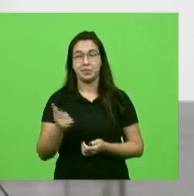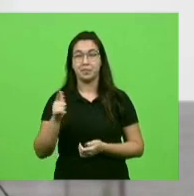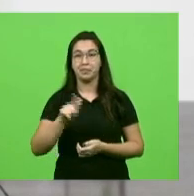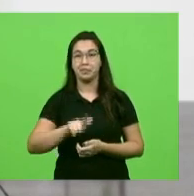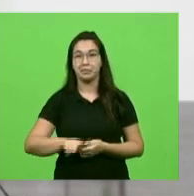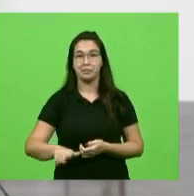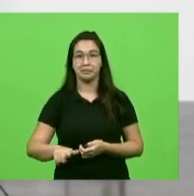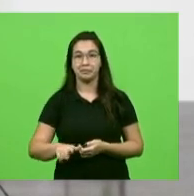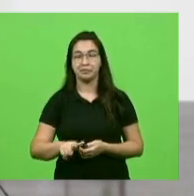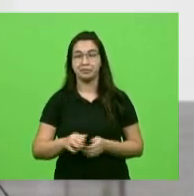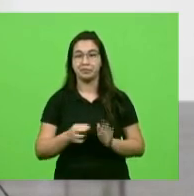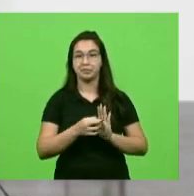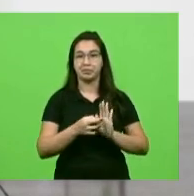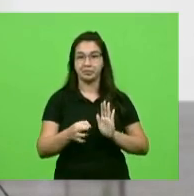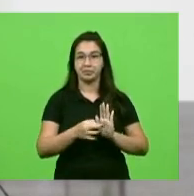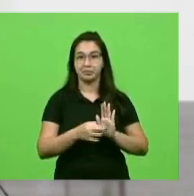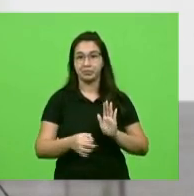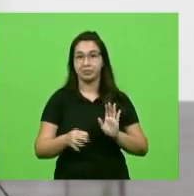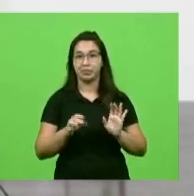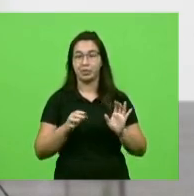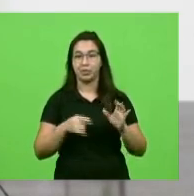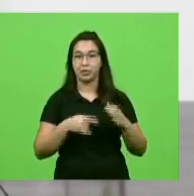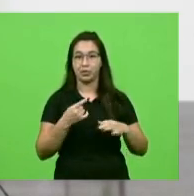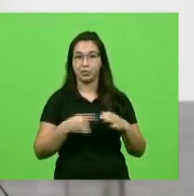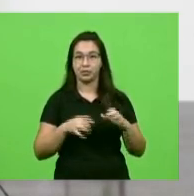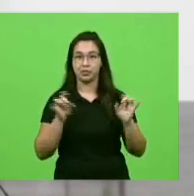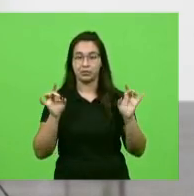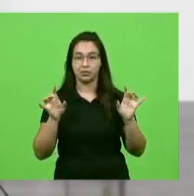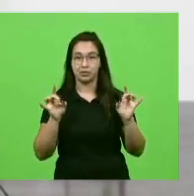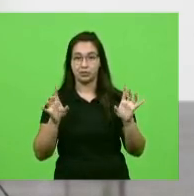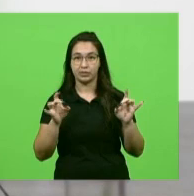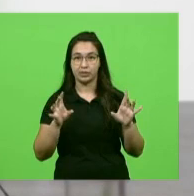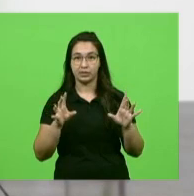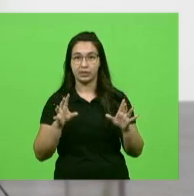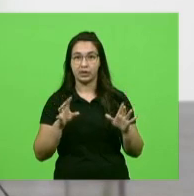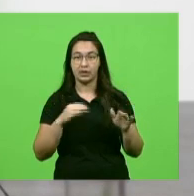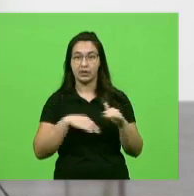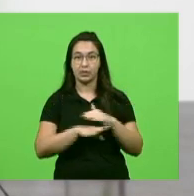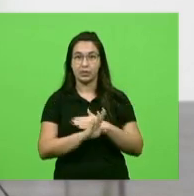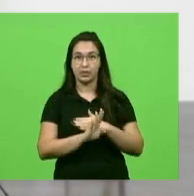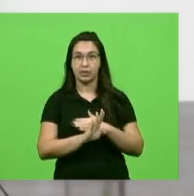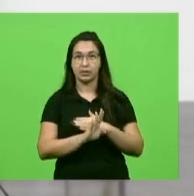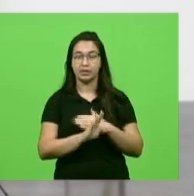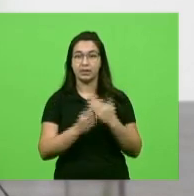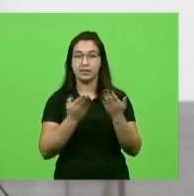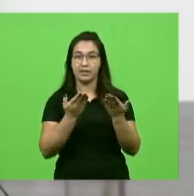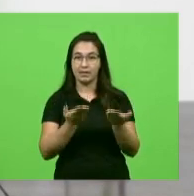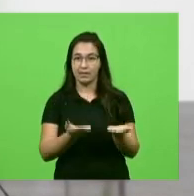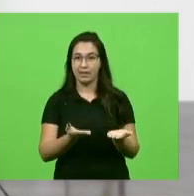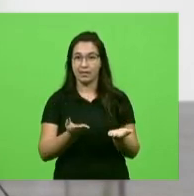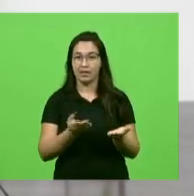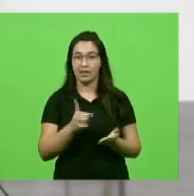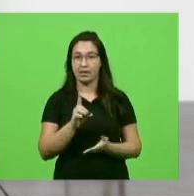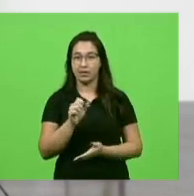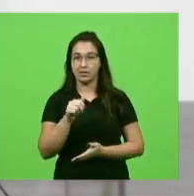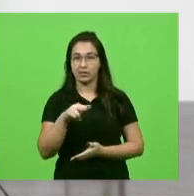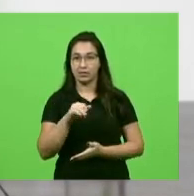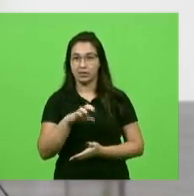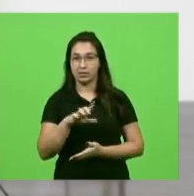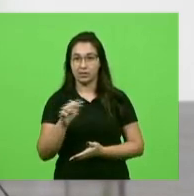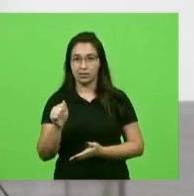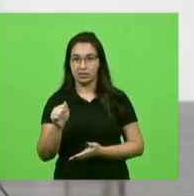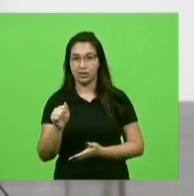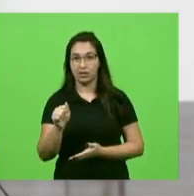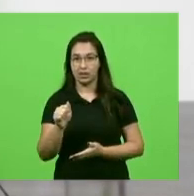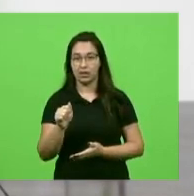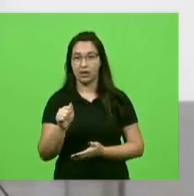o parecer da Comissão Especial da Alesc: arquivar a denúncia em face da vice-governadora do Estado, Daniela Cristina Rainer,